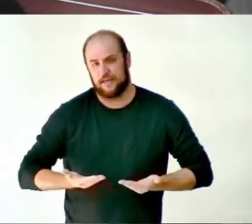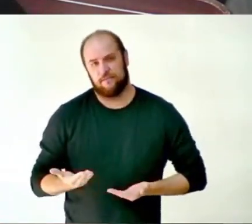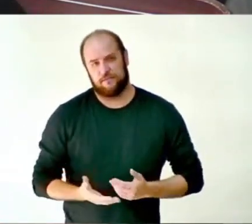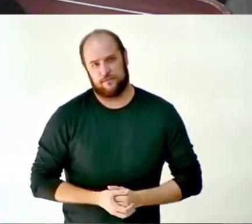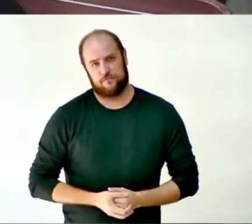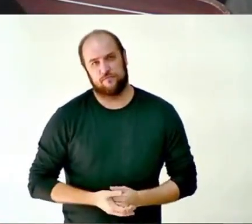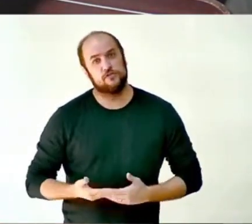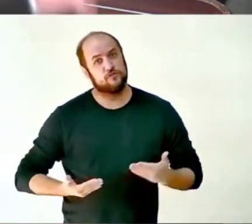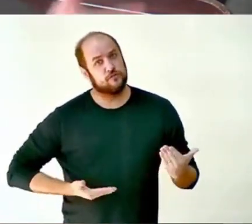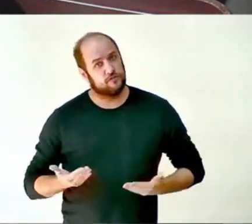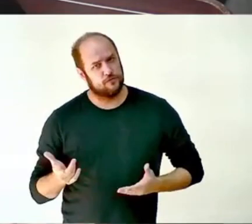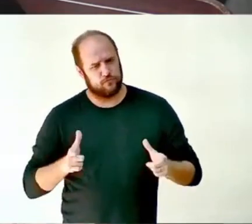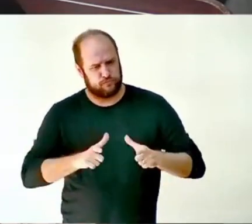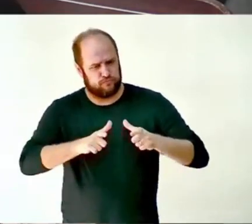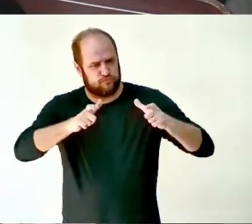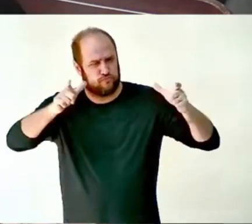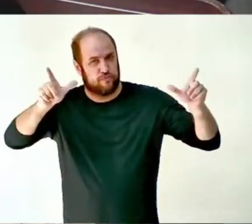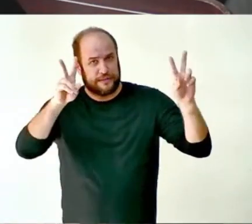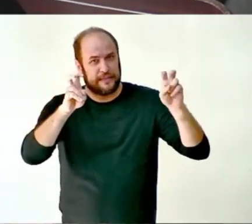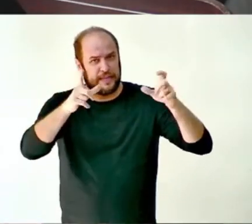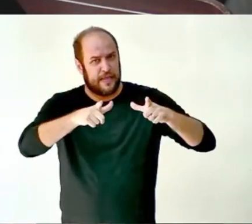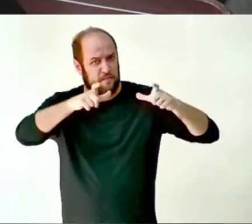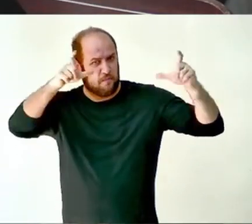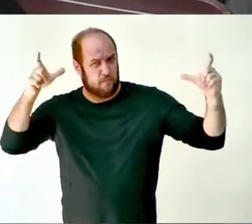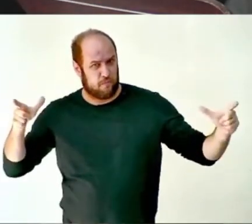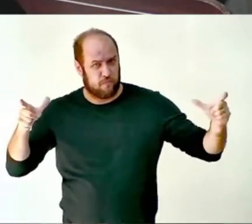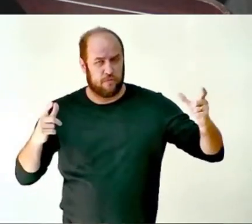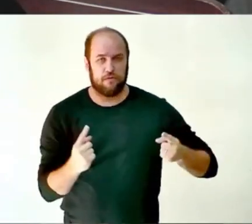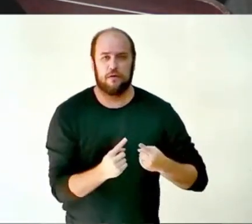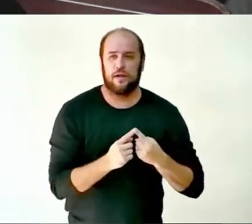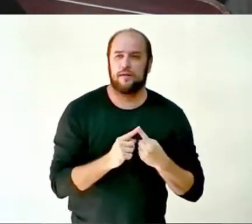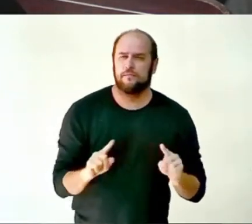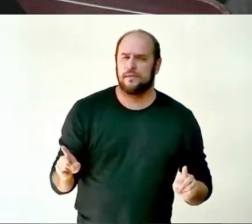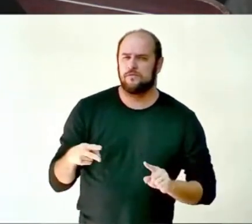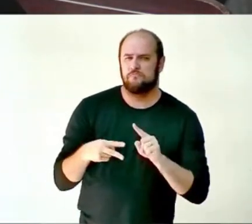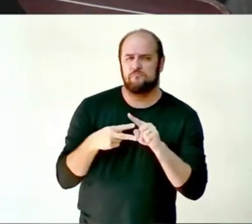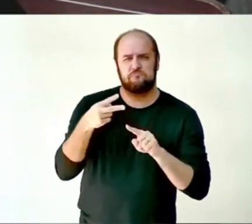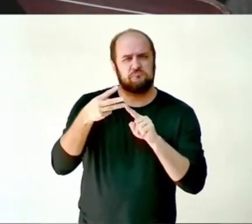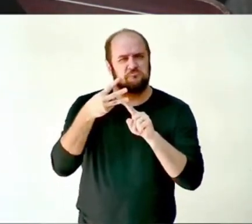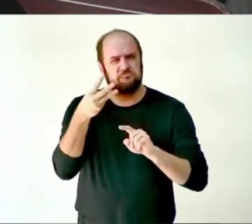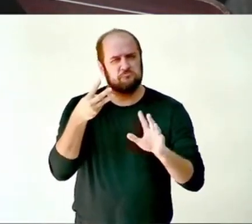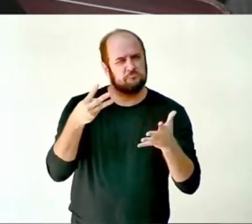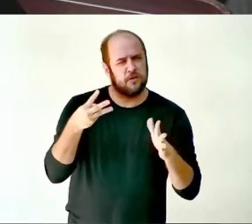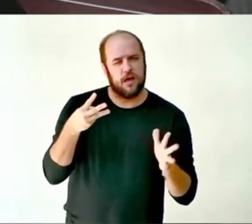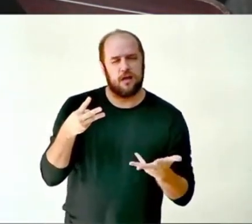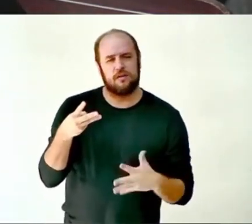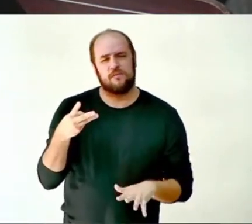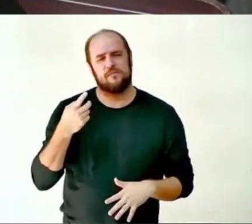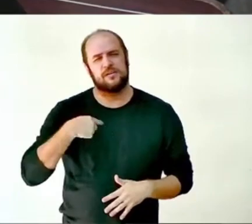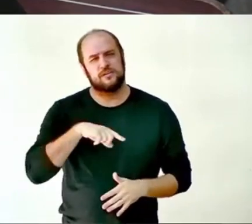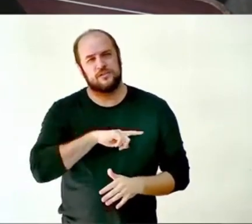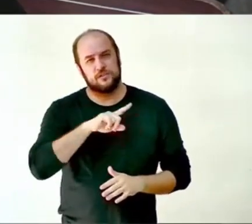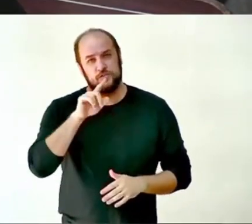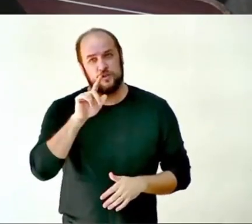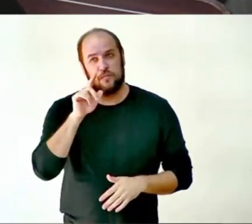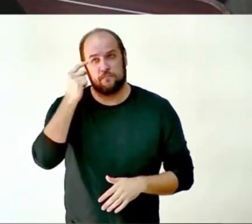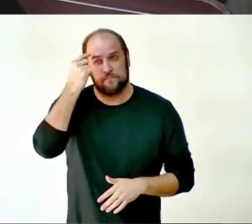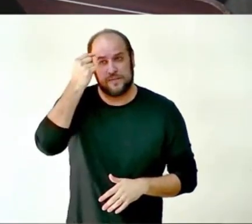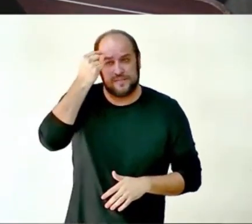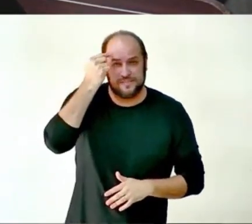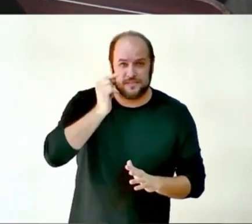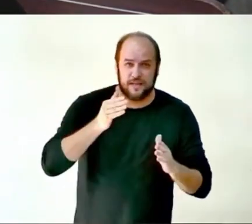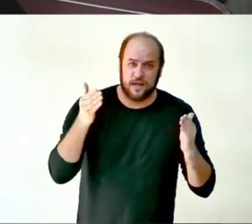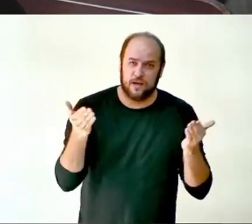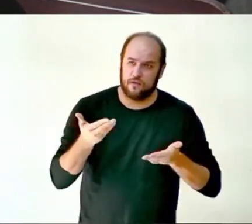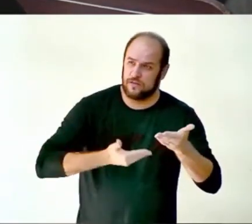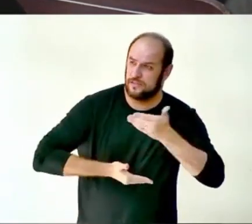muito grande, muito amplo, o tema é muito grande, mas eu vou usar 2 ou 3 coisas para nos ajudar a pensar se a gente